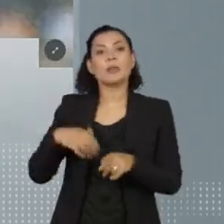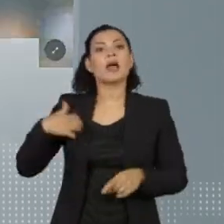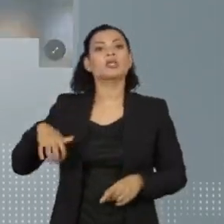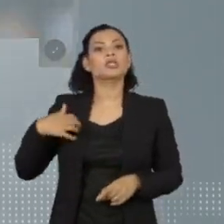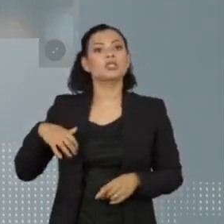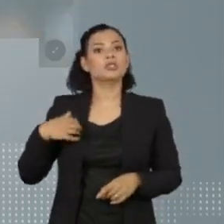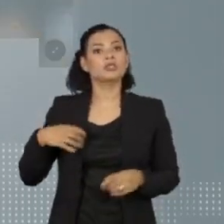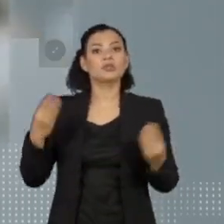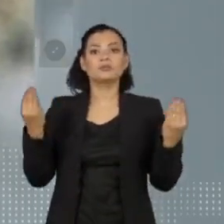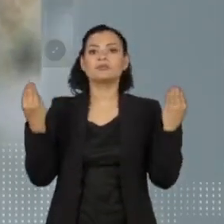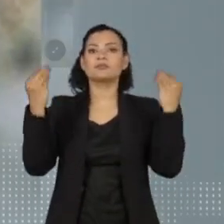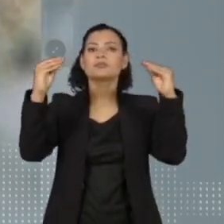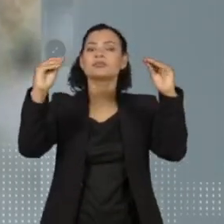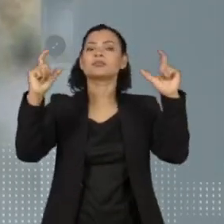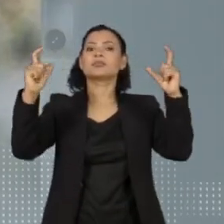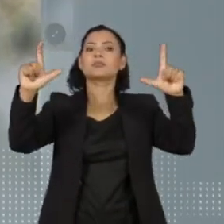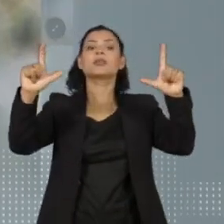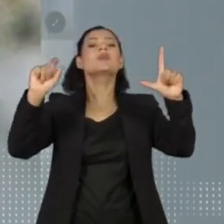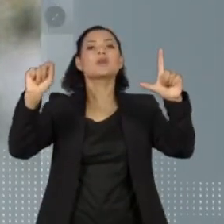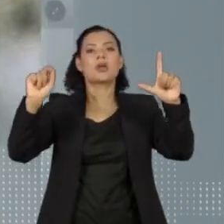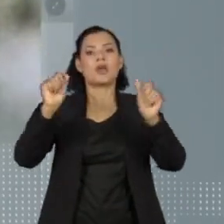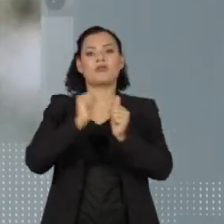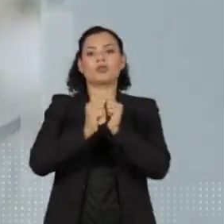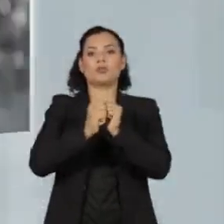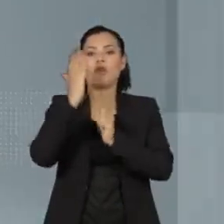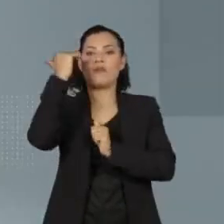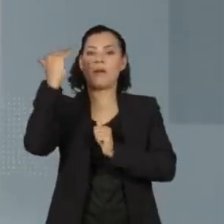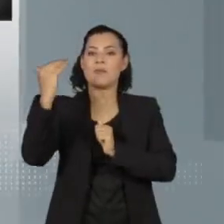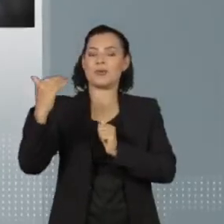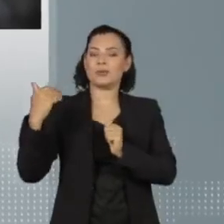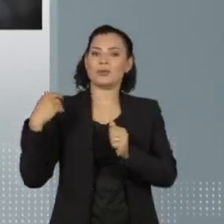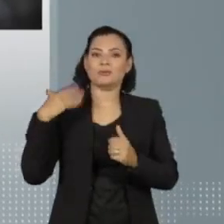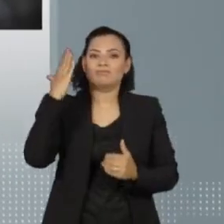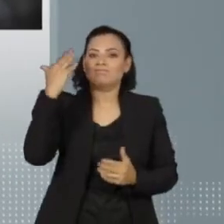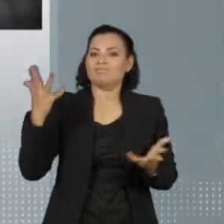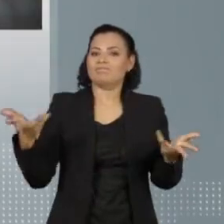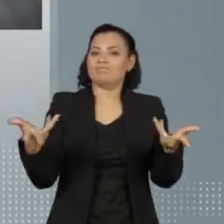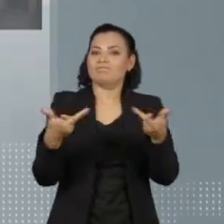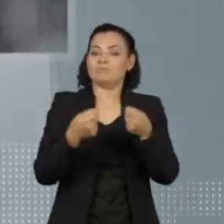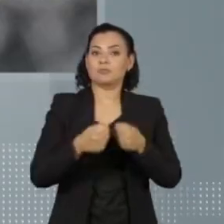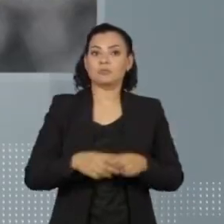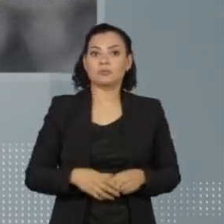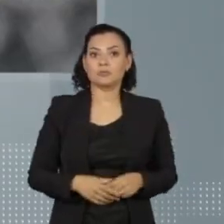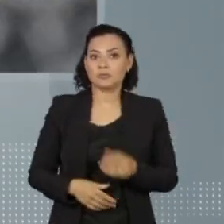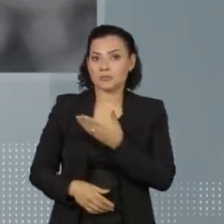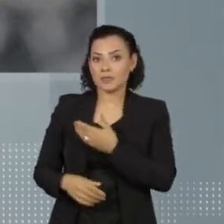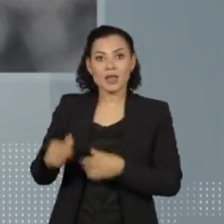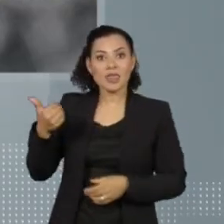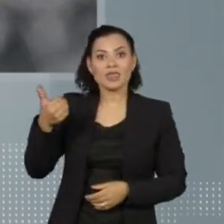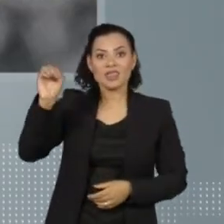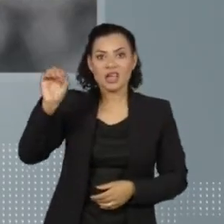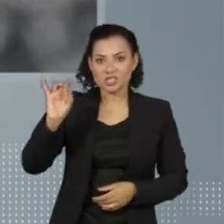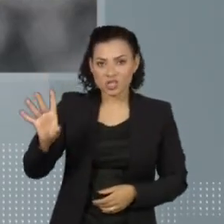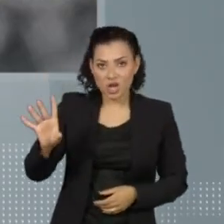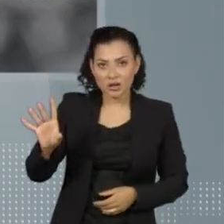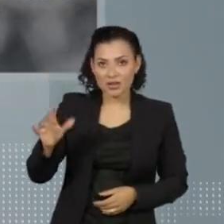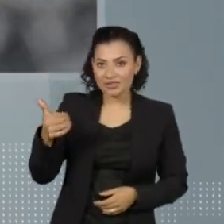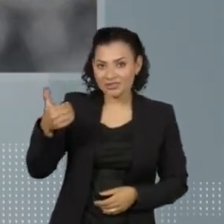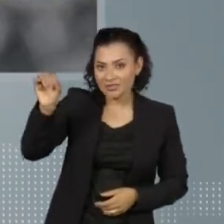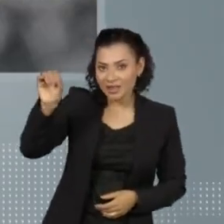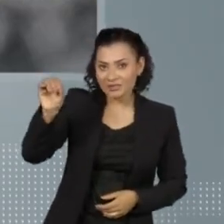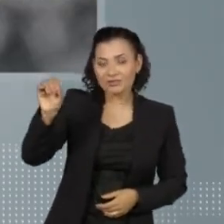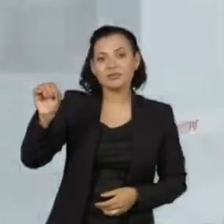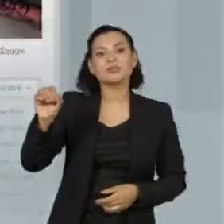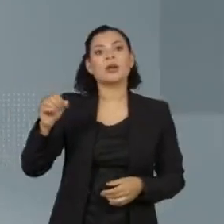Clarim, um símbolo supremo do futebol espetáculo. Antes dele, o 10 era apenas um número, escreveu o Diário de Notícias